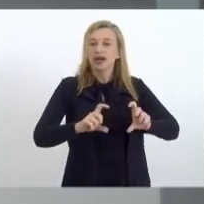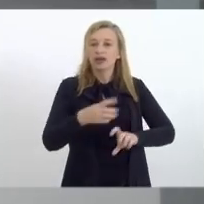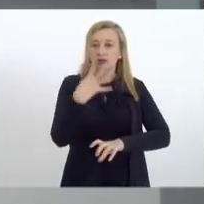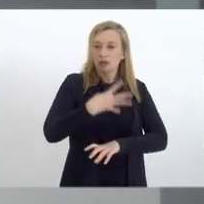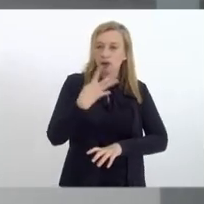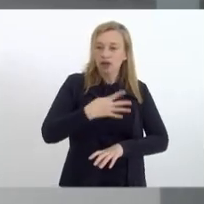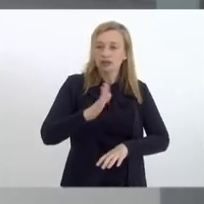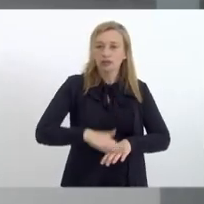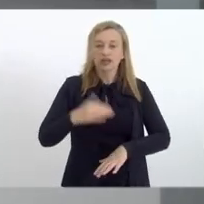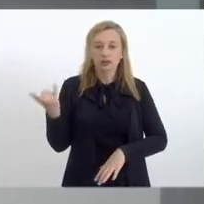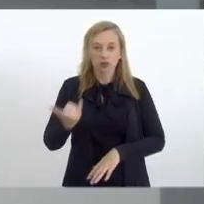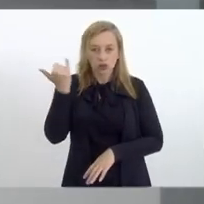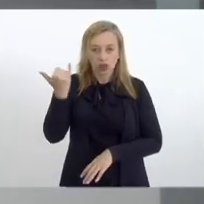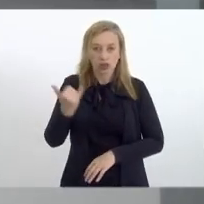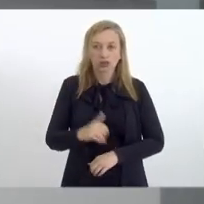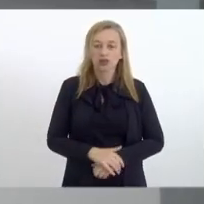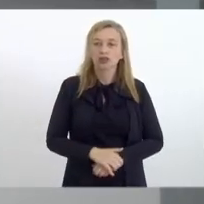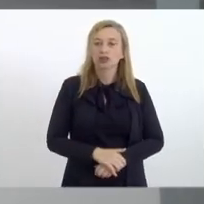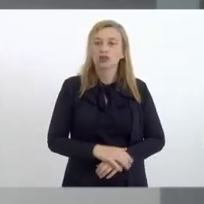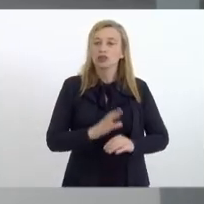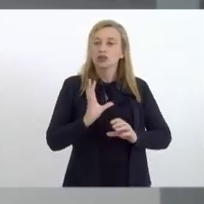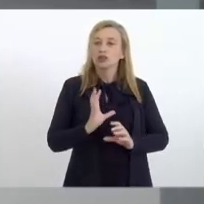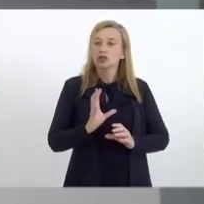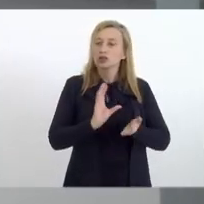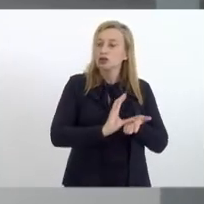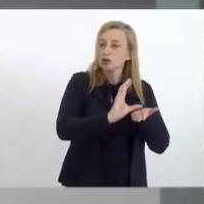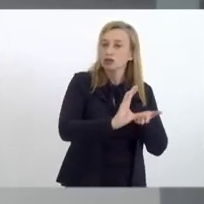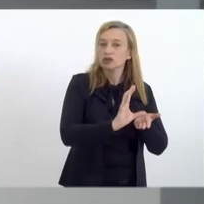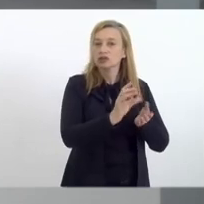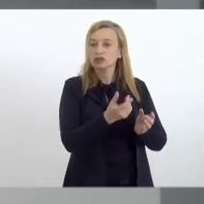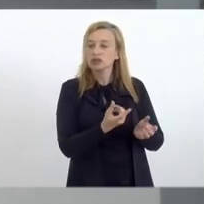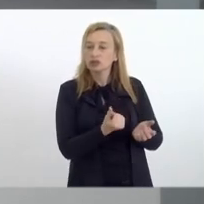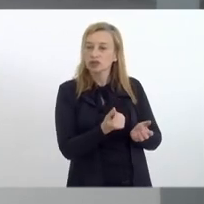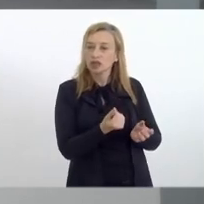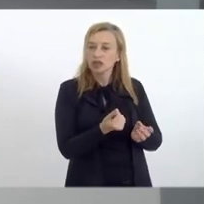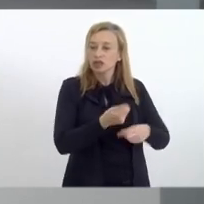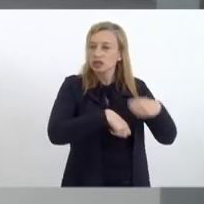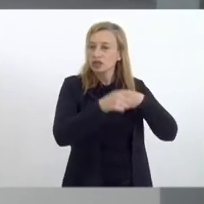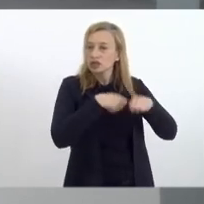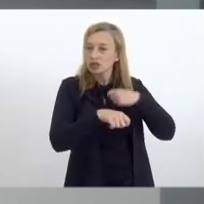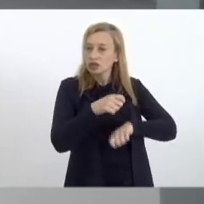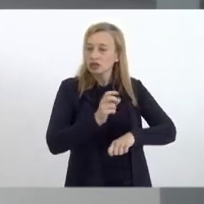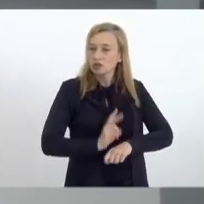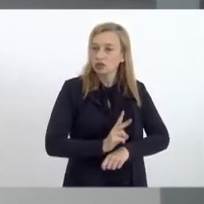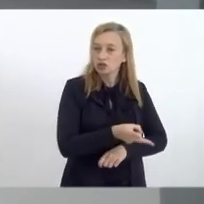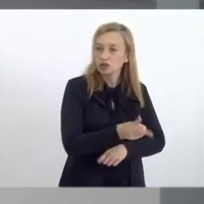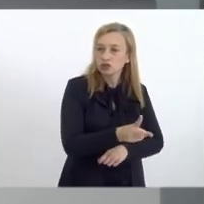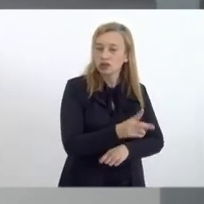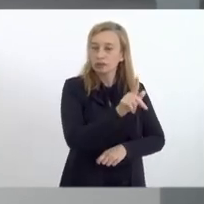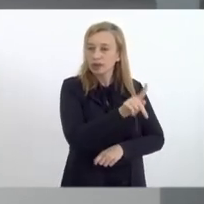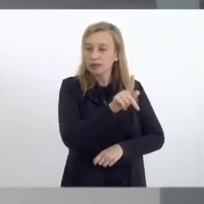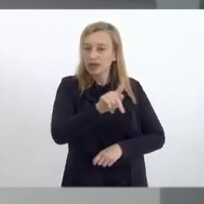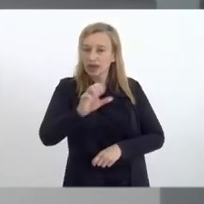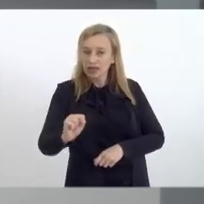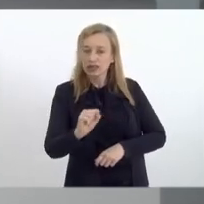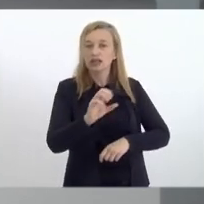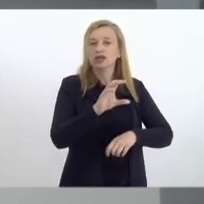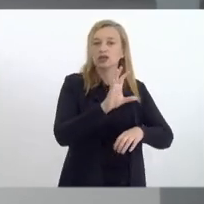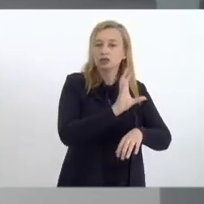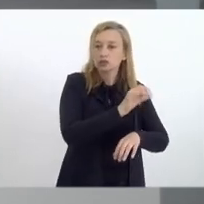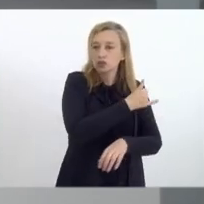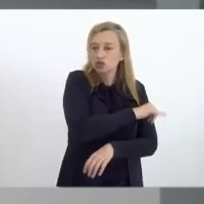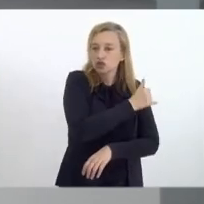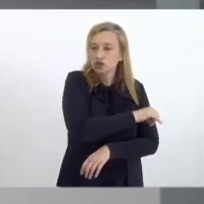e mais importante. Os recursos da taxa de administração serão mantidos na unidade orçamentária do RPPS do Rio de Janeiro,